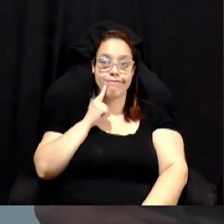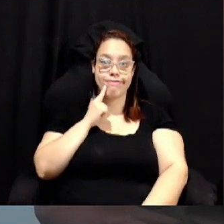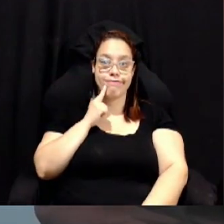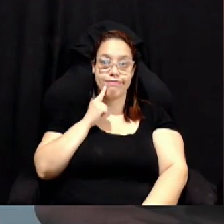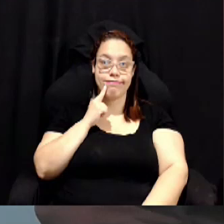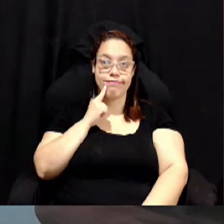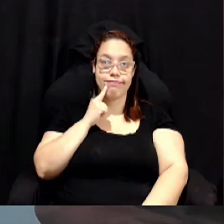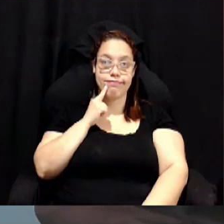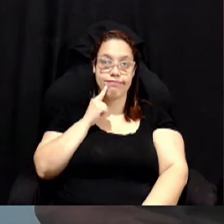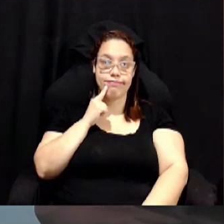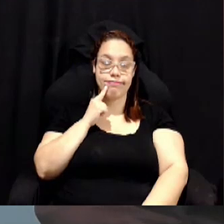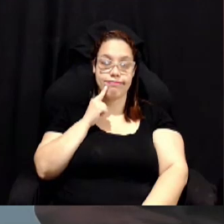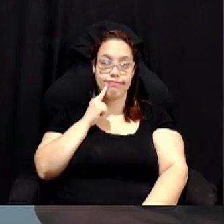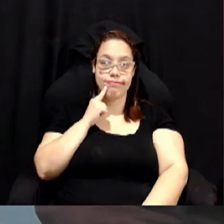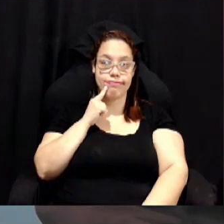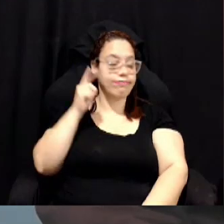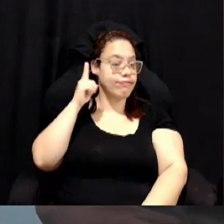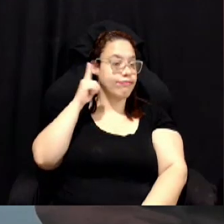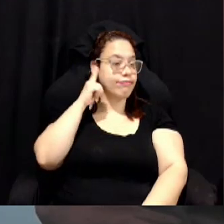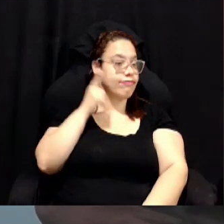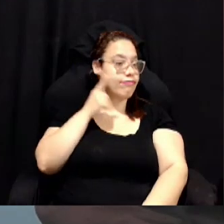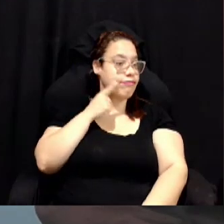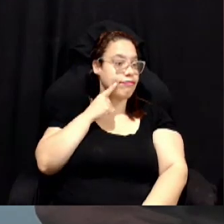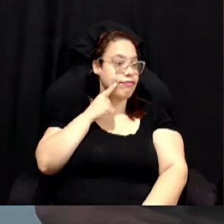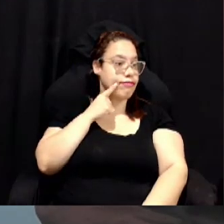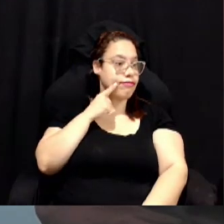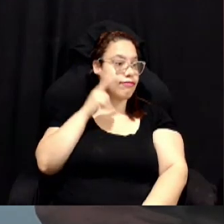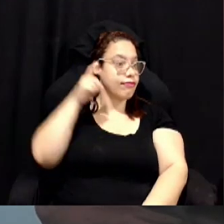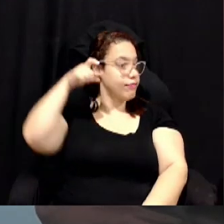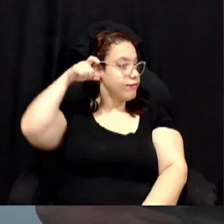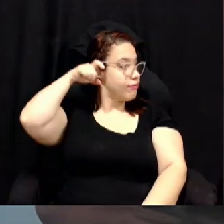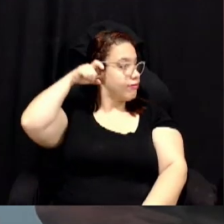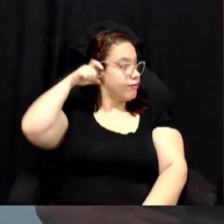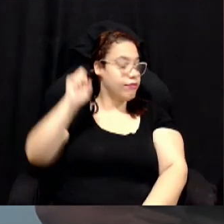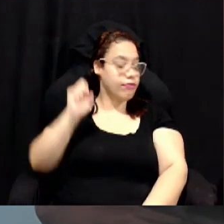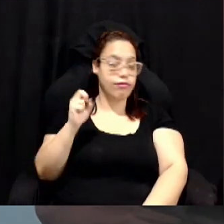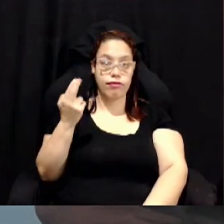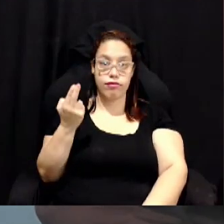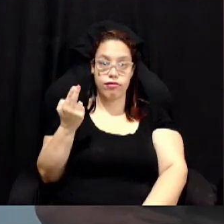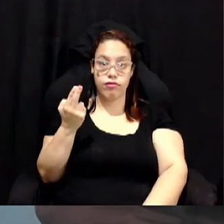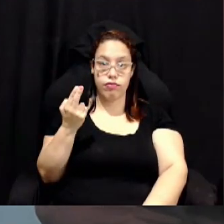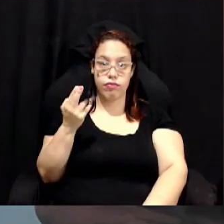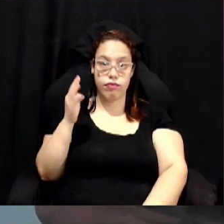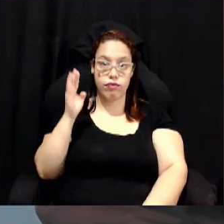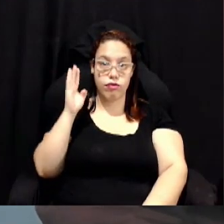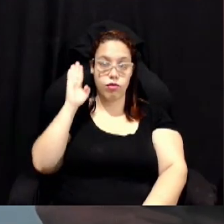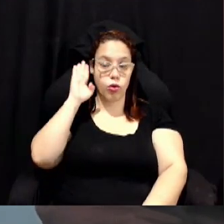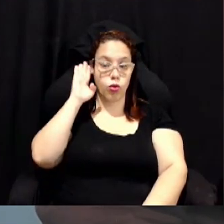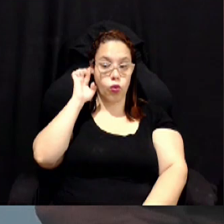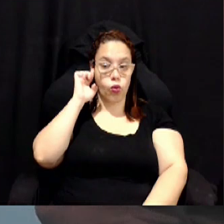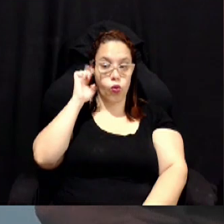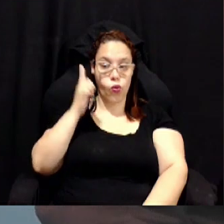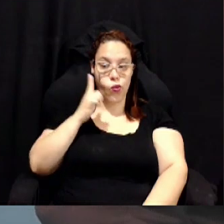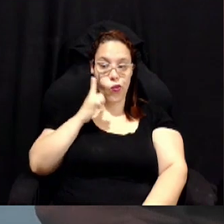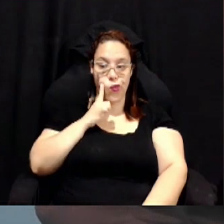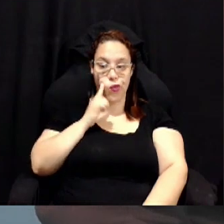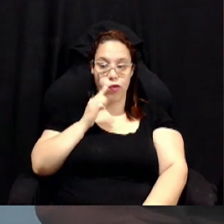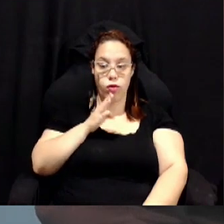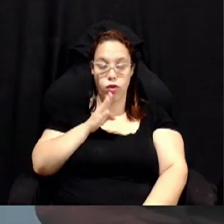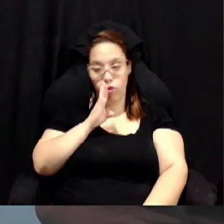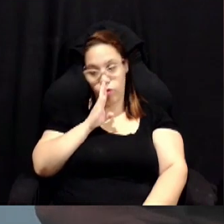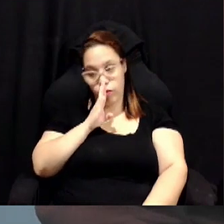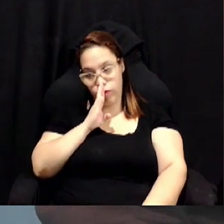auditória ou auditiva, né? Auditiva, ou até mesmo surda, muda, ou que seja, as pessoas não